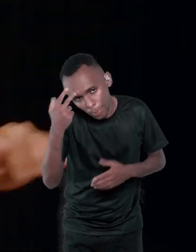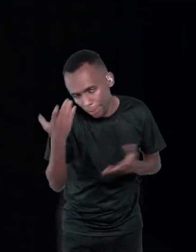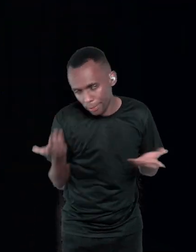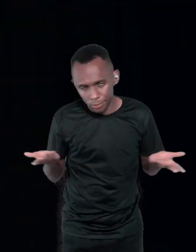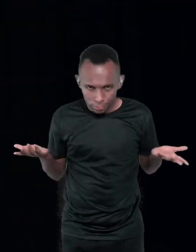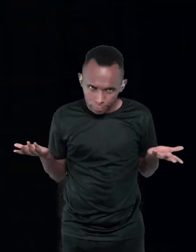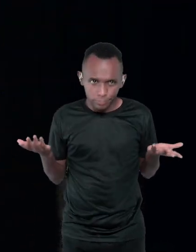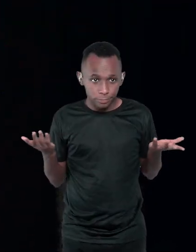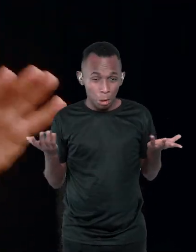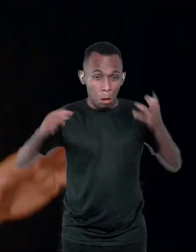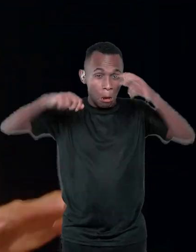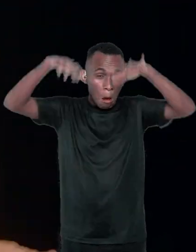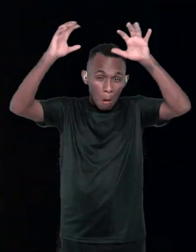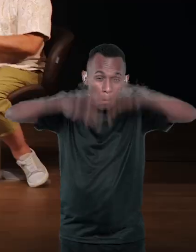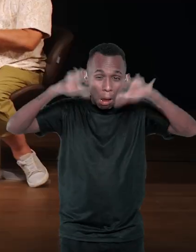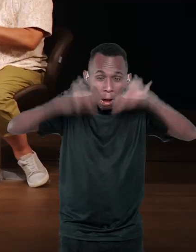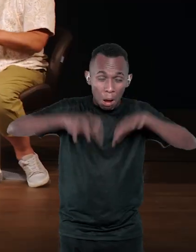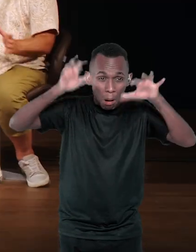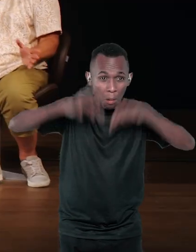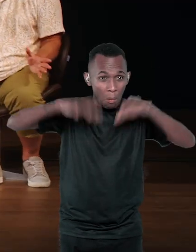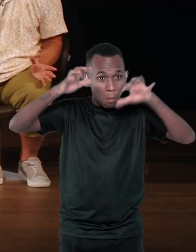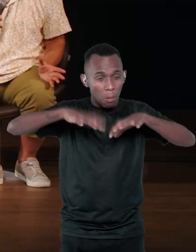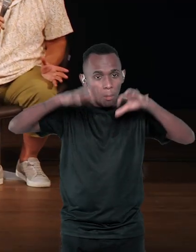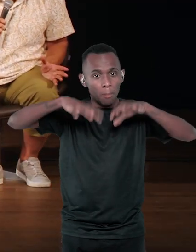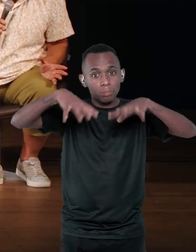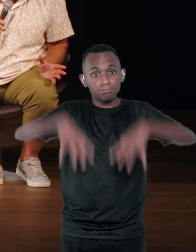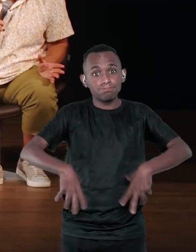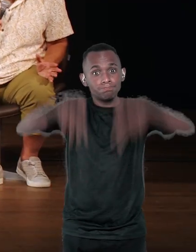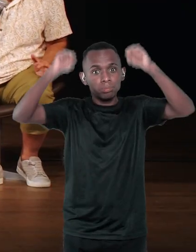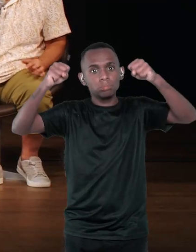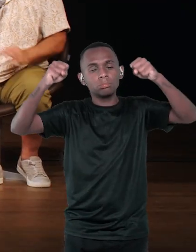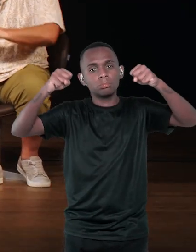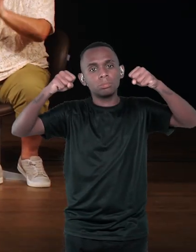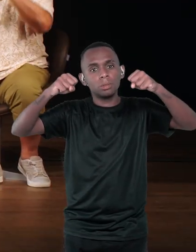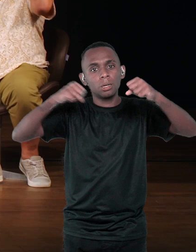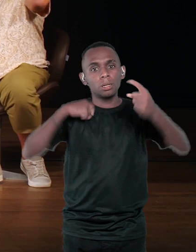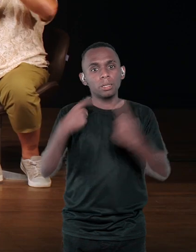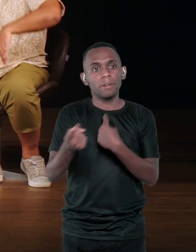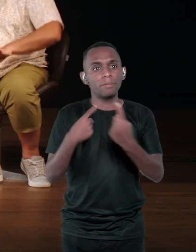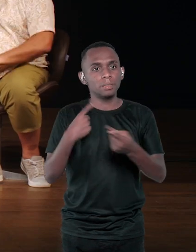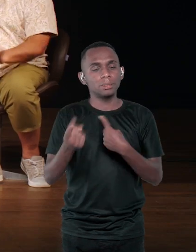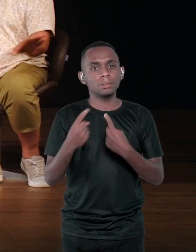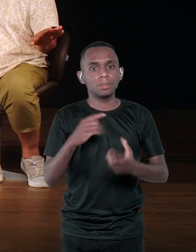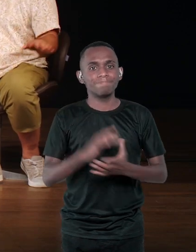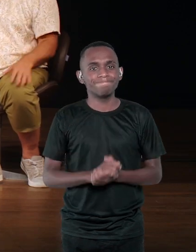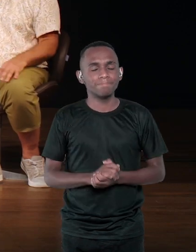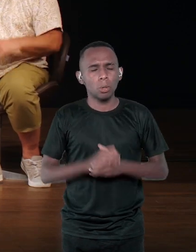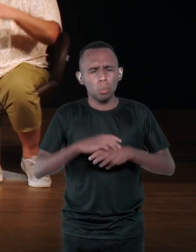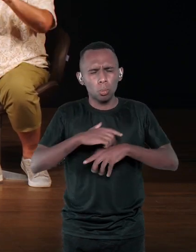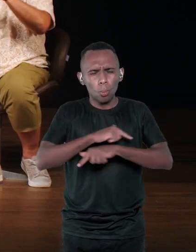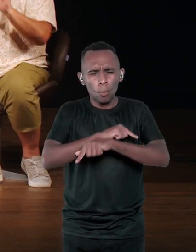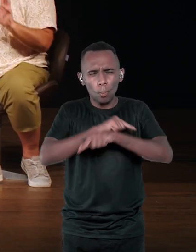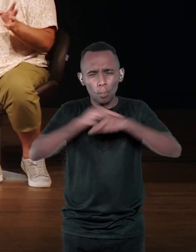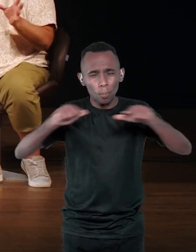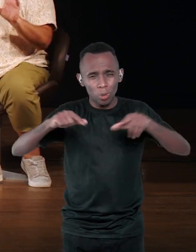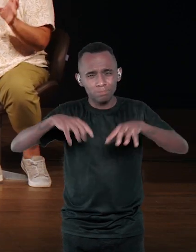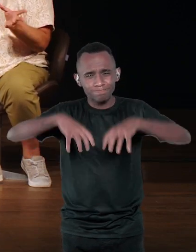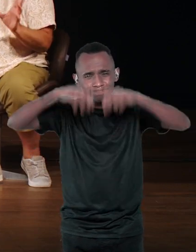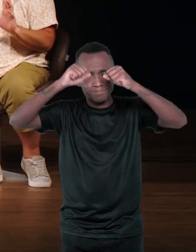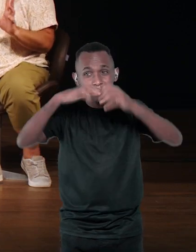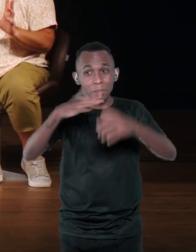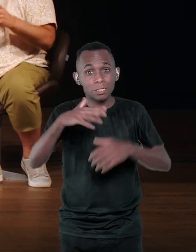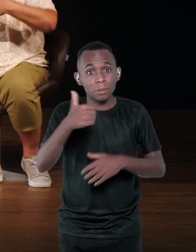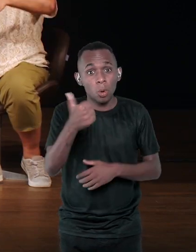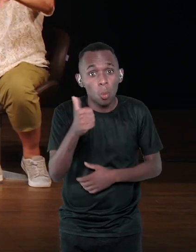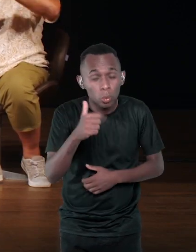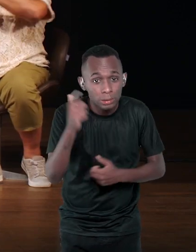agora. Cai a cidade, cai a luz na Avenida Paulista. Curso Nacional, breu. Já devia ser umas 11 horas